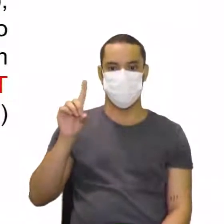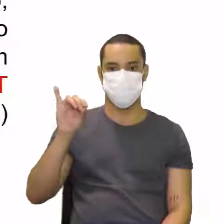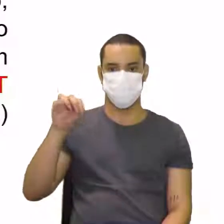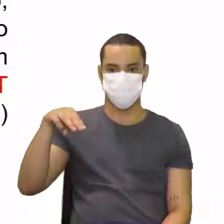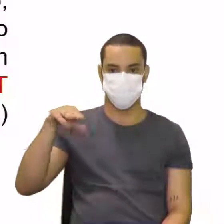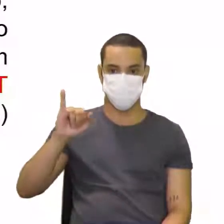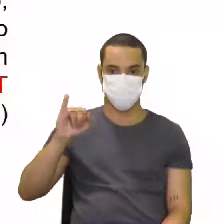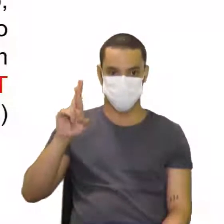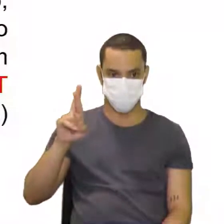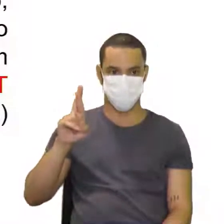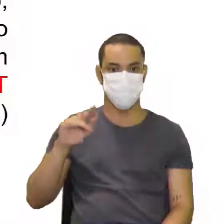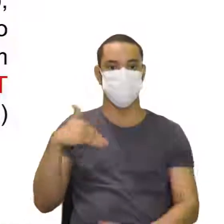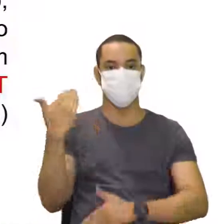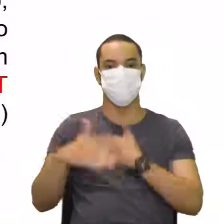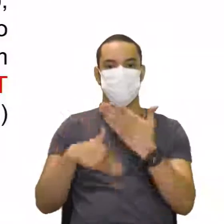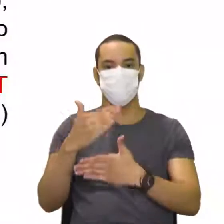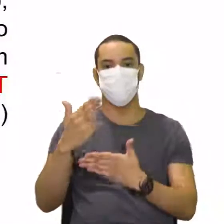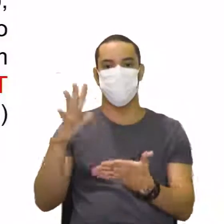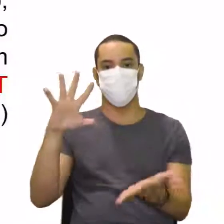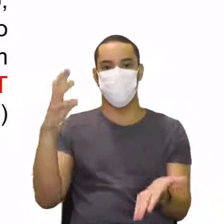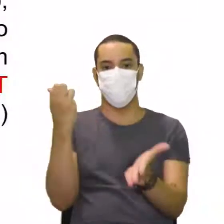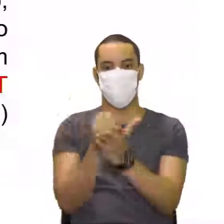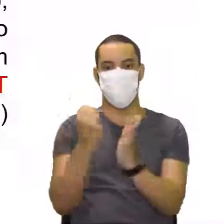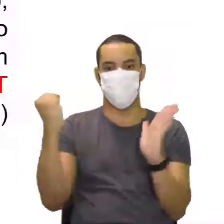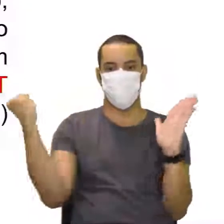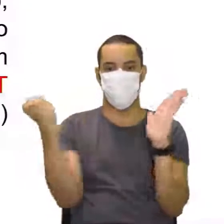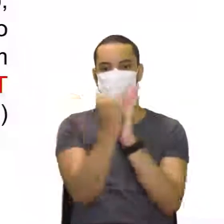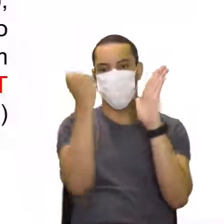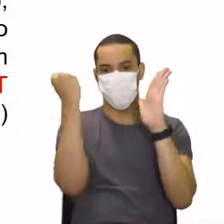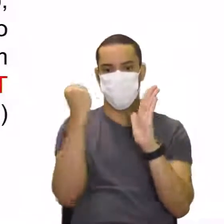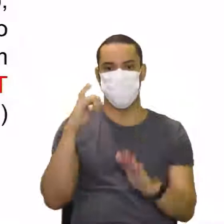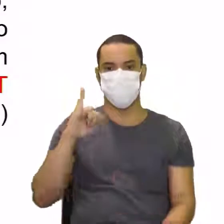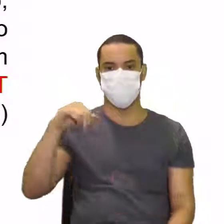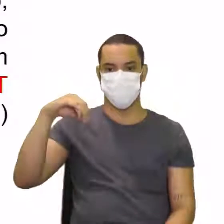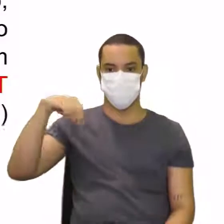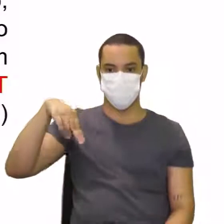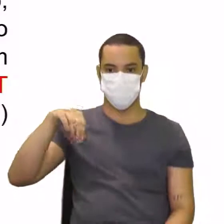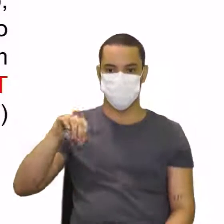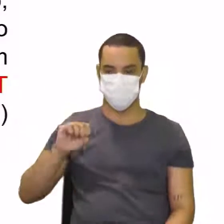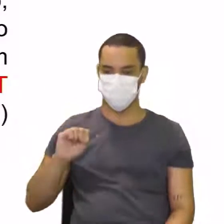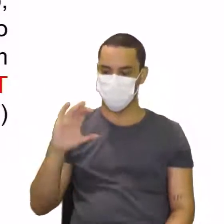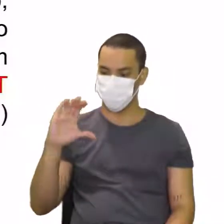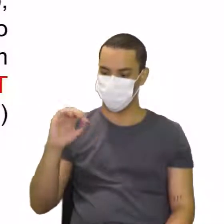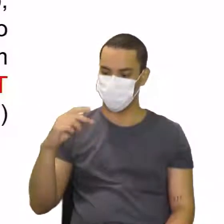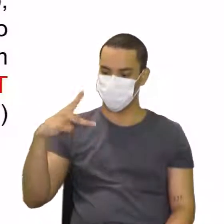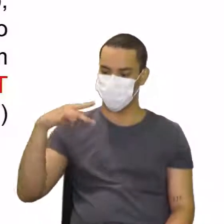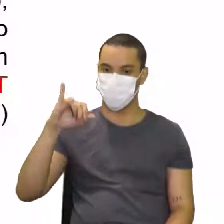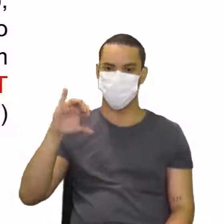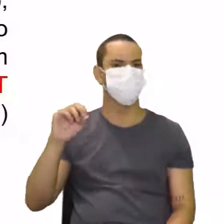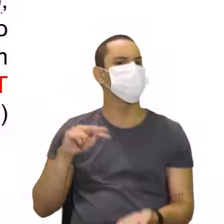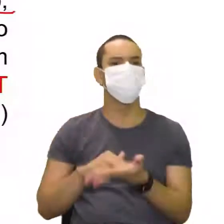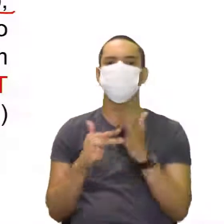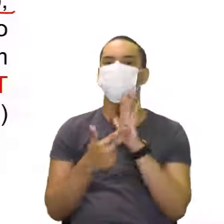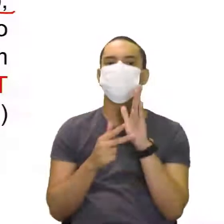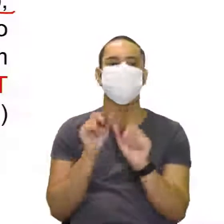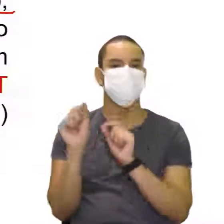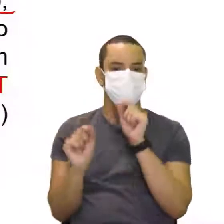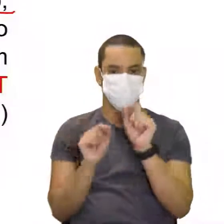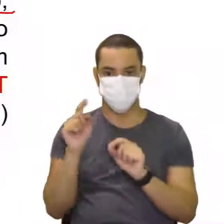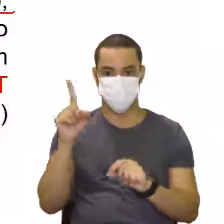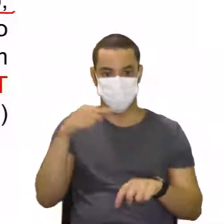Vladimir, desenvolveu e patenteou o ionoscópio. O que é o ionoscópio,